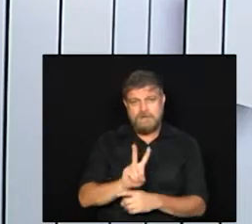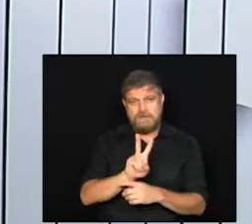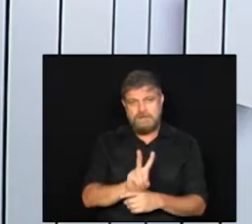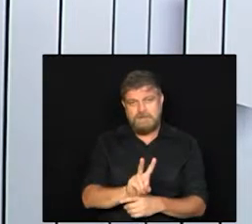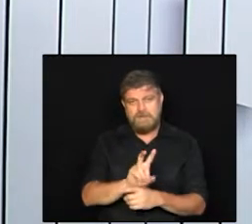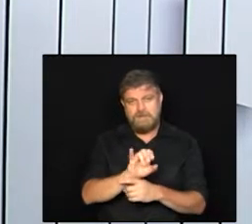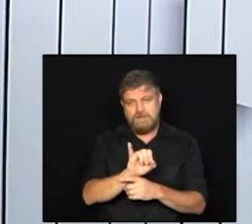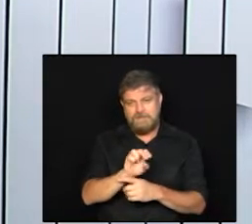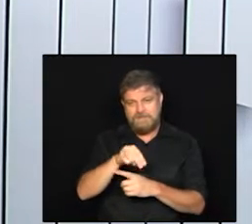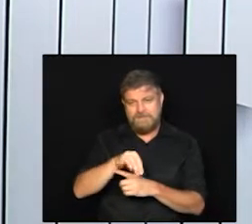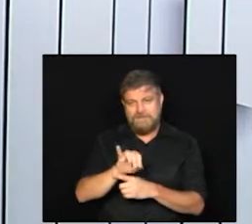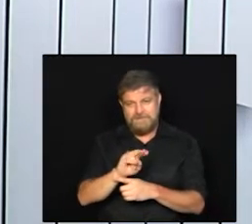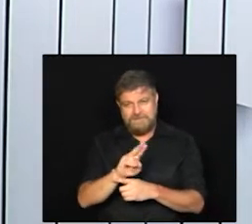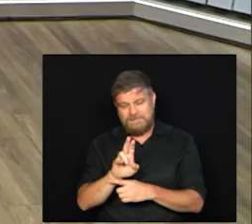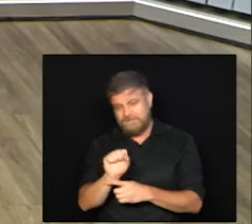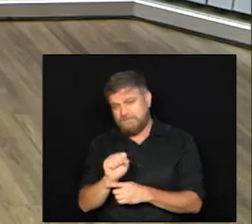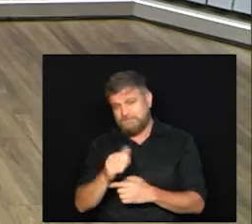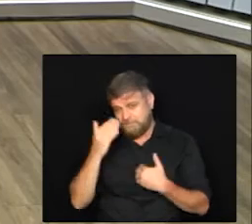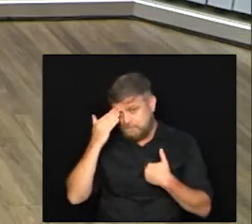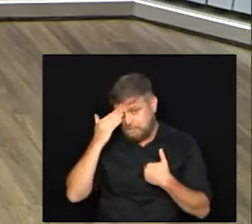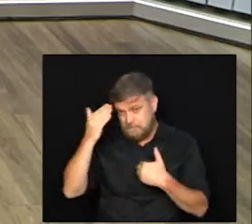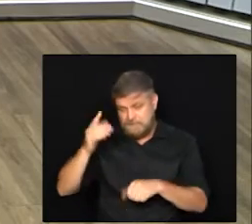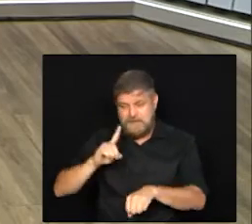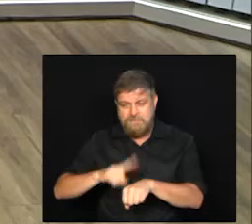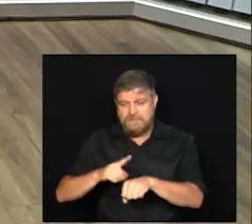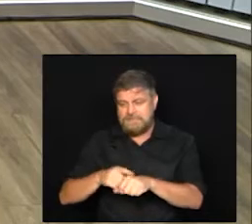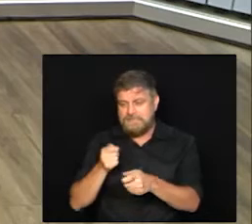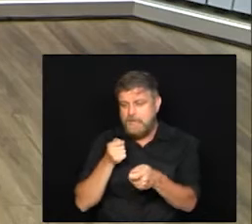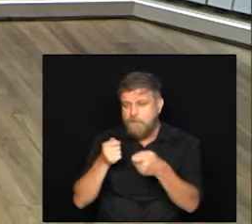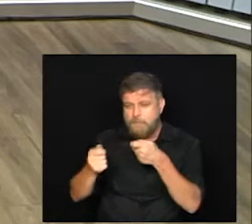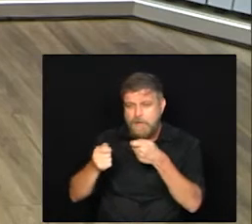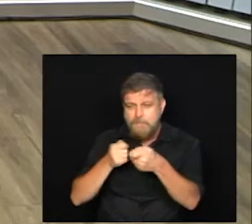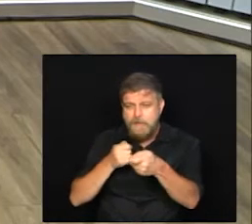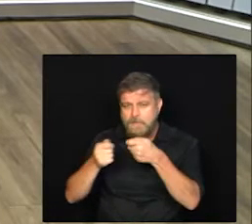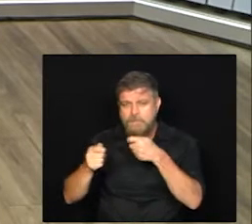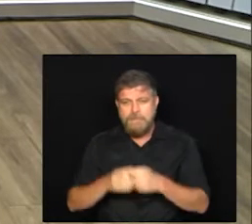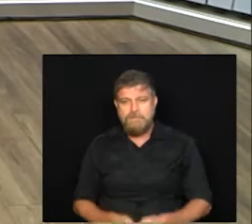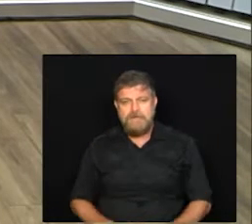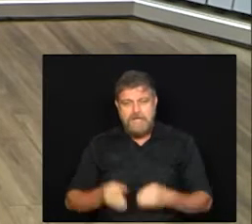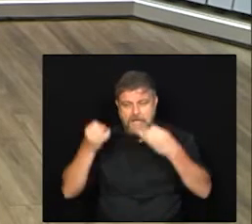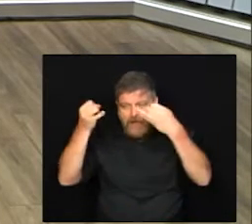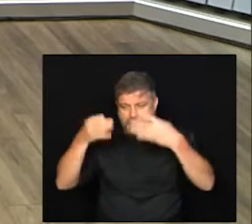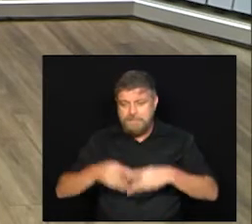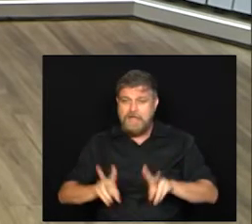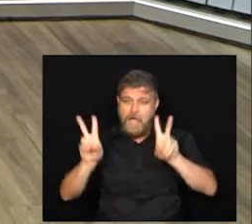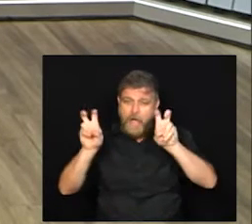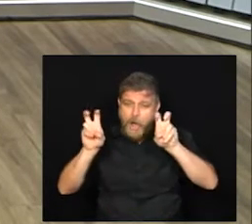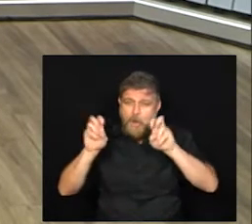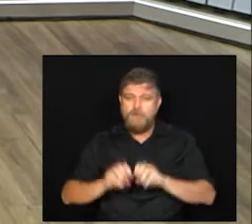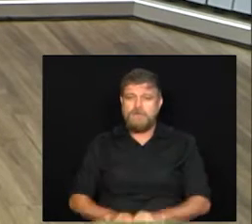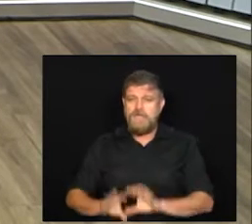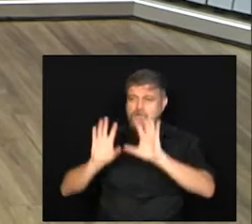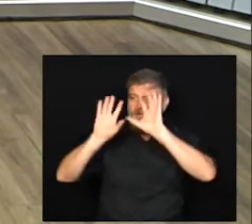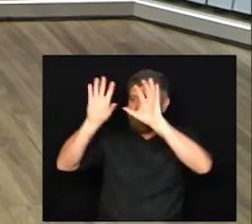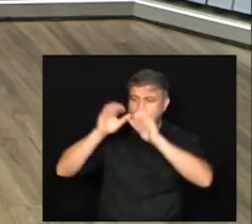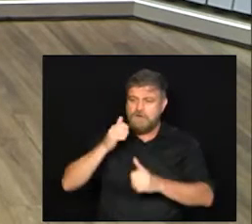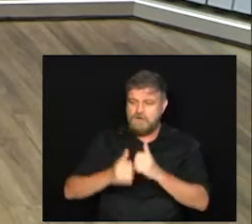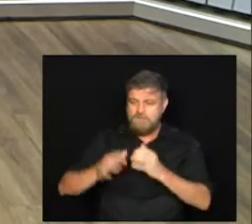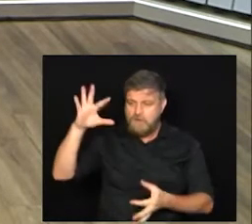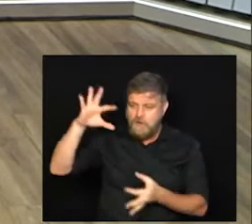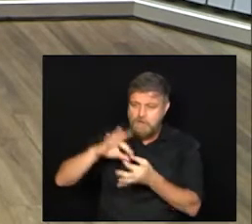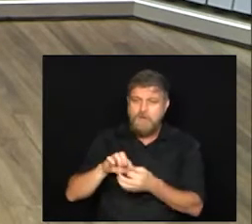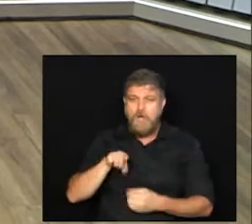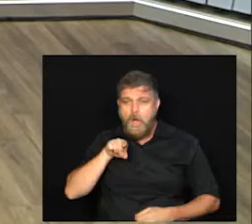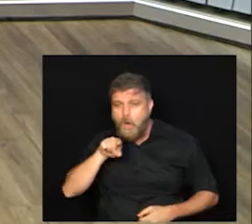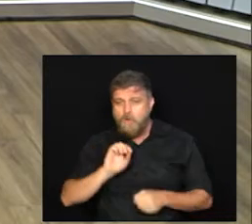muito obrigado pela disponibilidade do seu tempo aqui com o Câmara Total, falar um pouquinho mais sobre a modalidade, como você tem